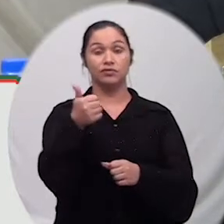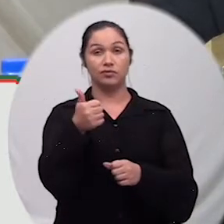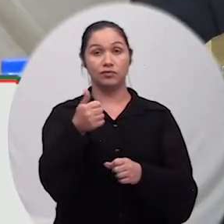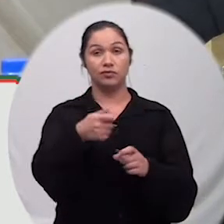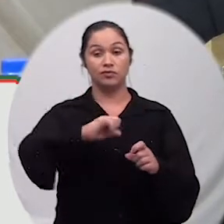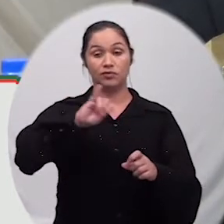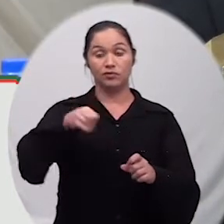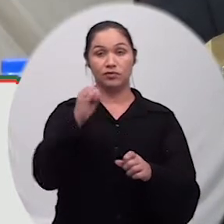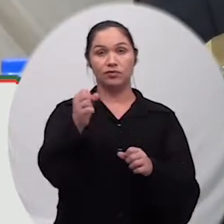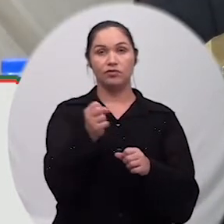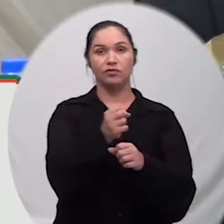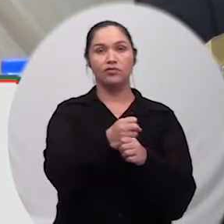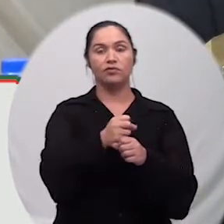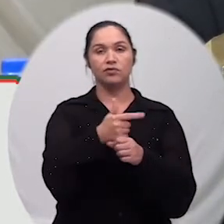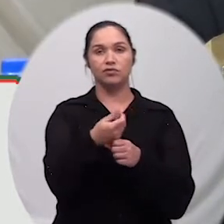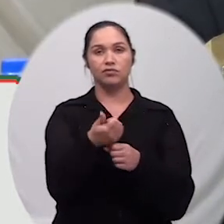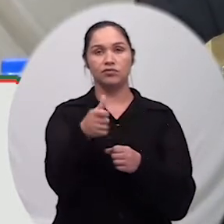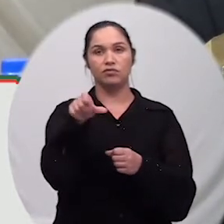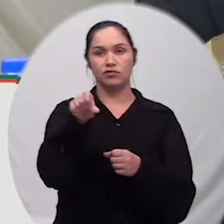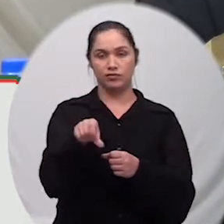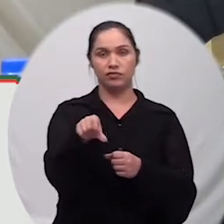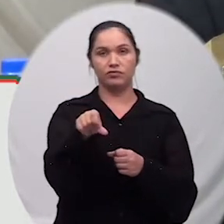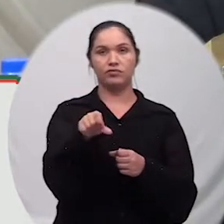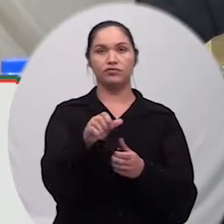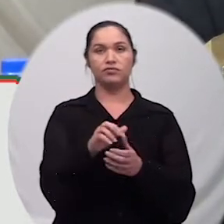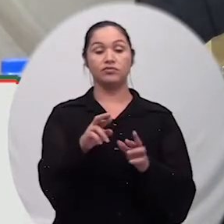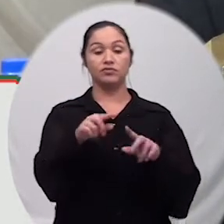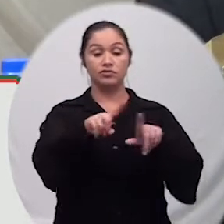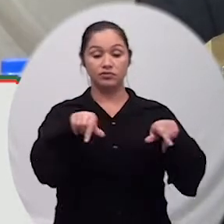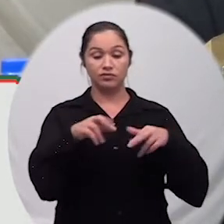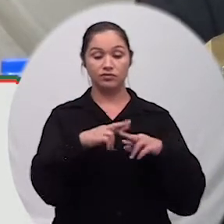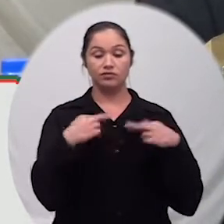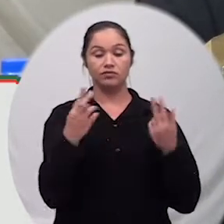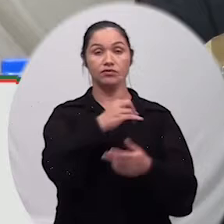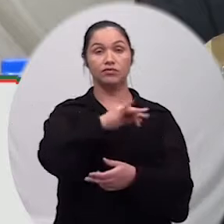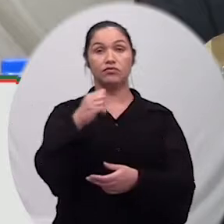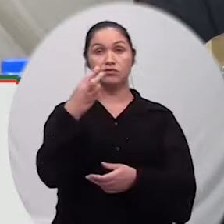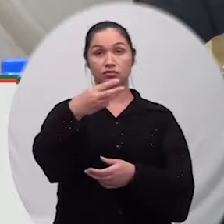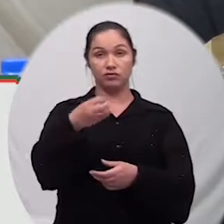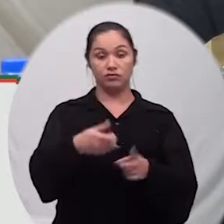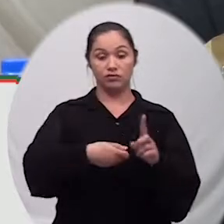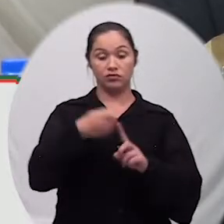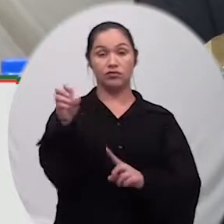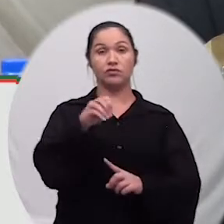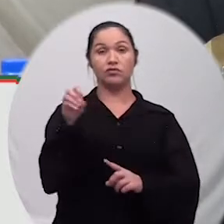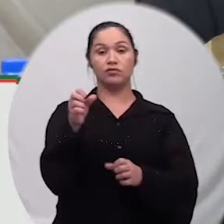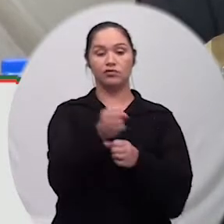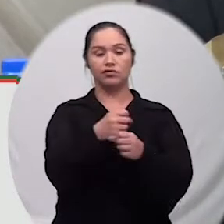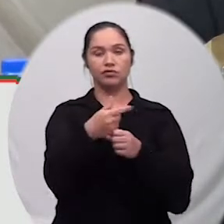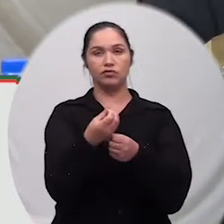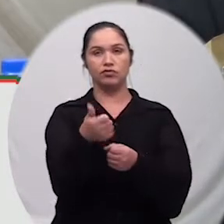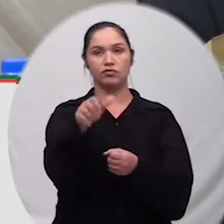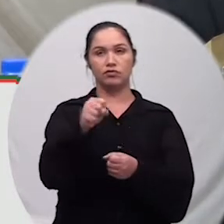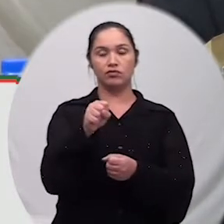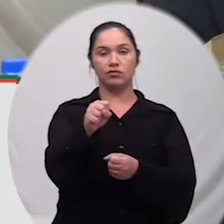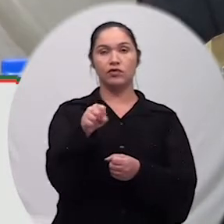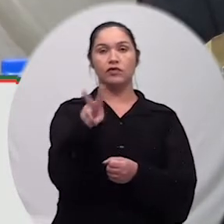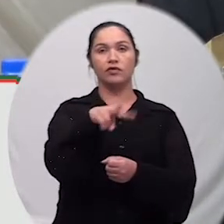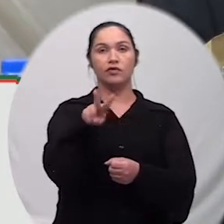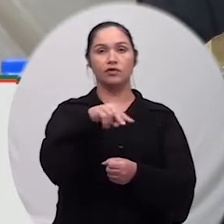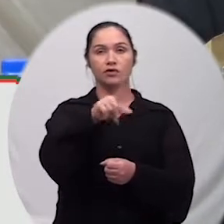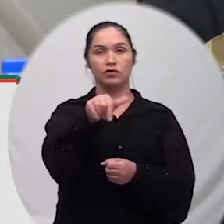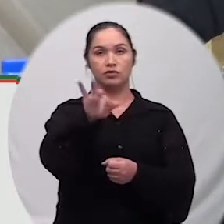Artigo 3º. Revogam-se as disposições em contrário. Sala das Sessões, 30 de outubro de 2018. Vereador Zairo Casagrande,